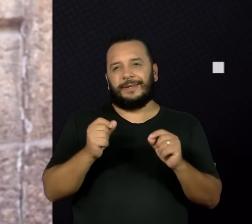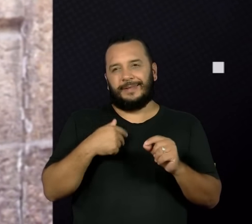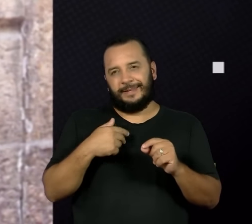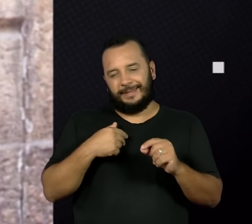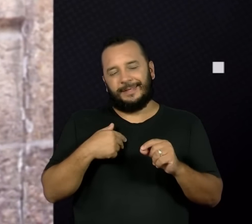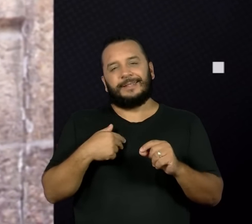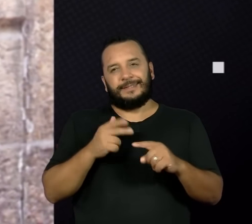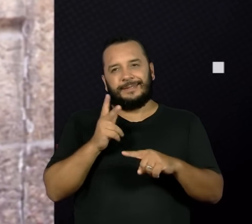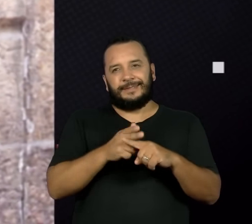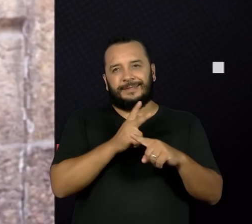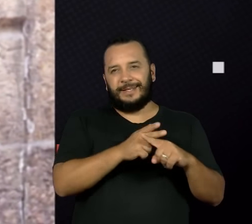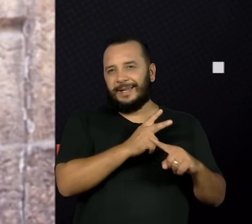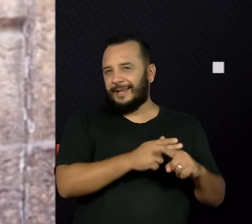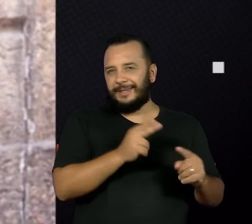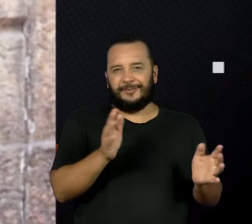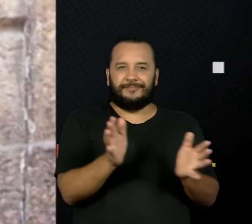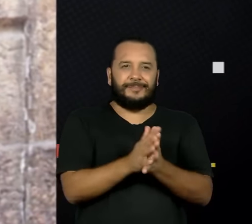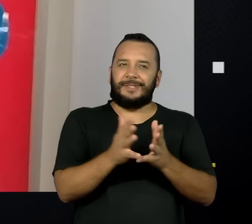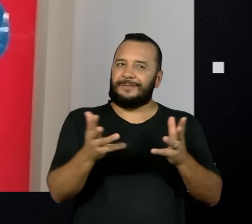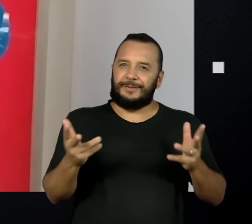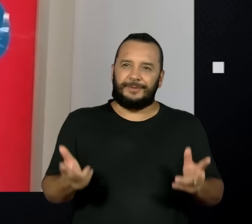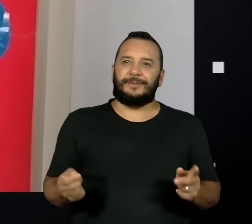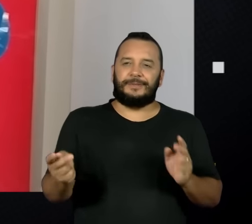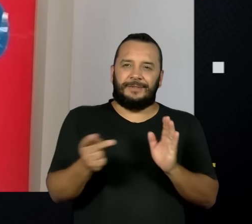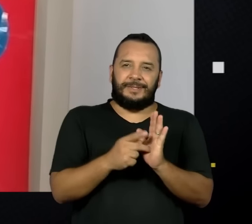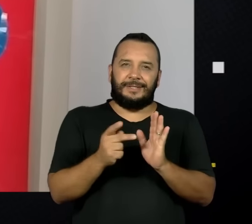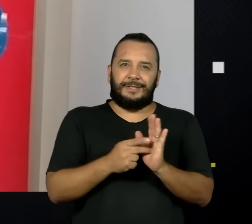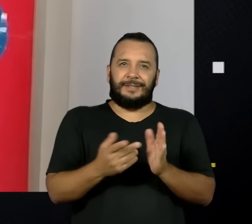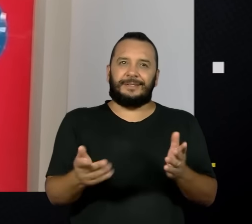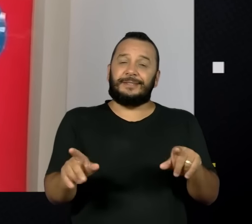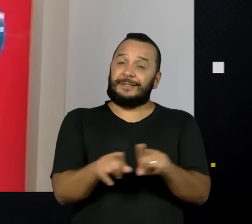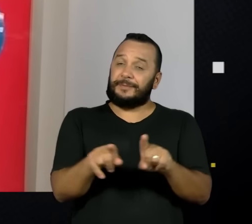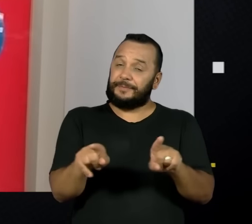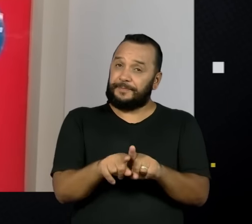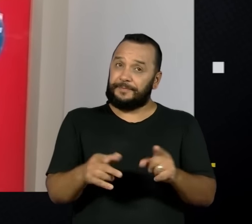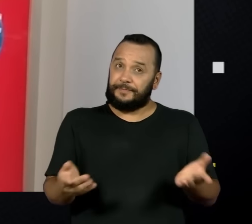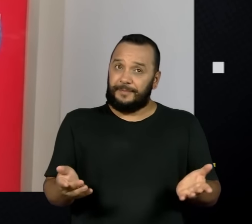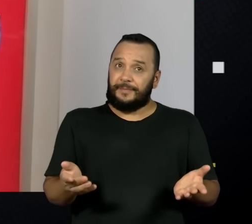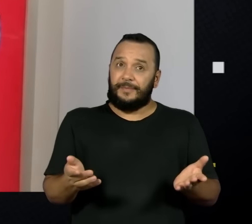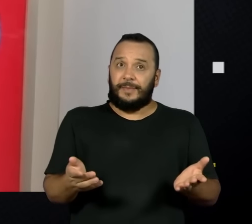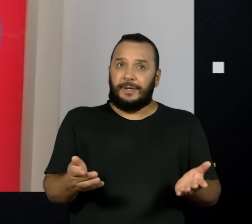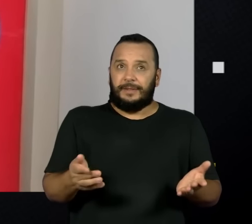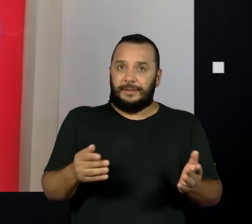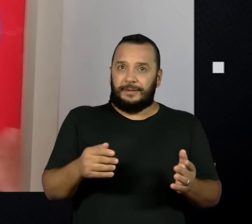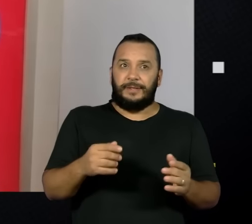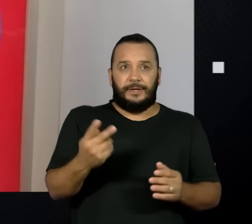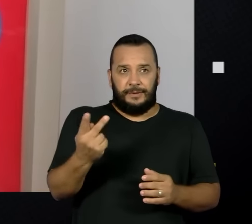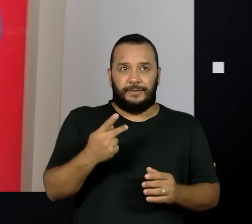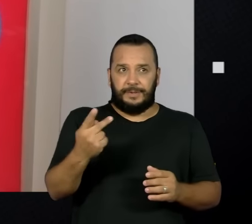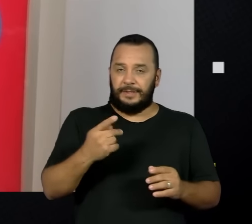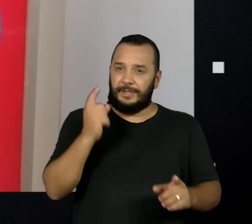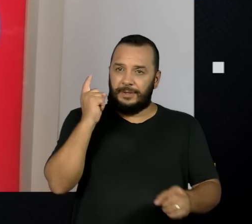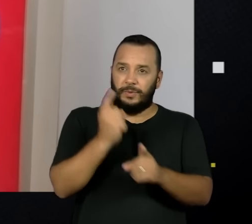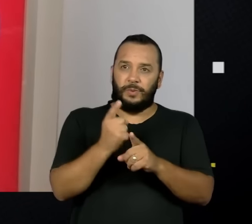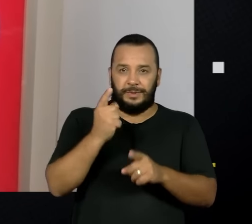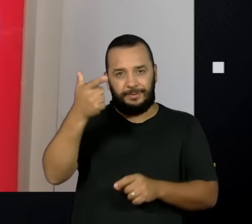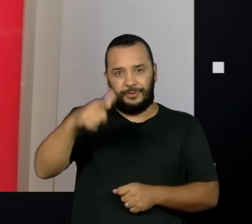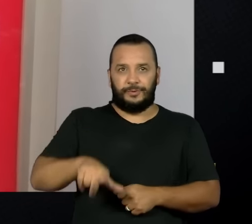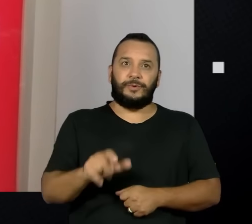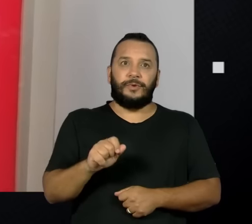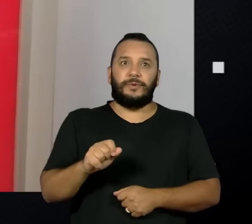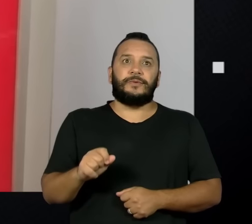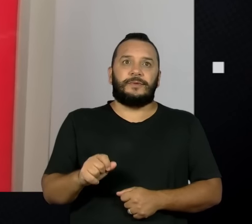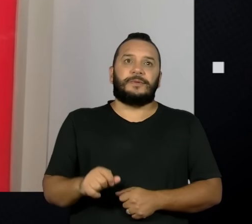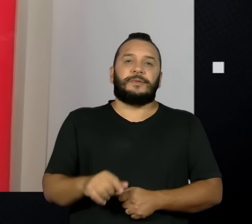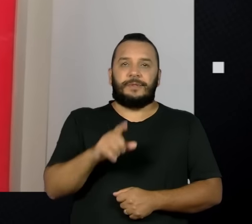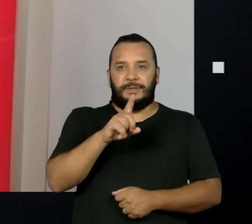prima obra prima realmente é mesmo e é notável e depois a gente voltou se reencontrar em